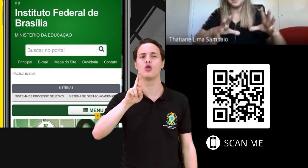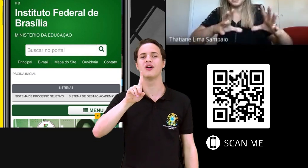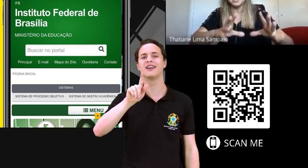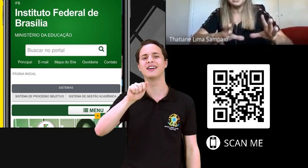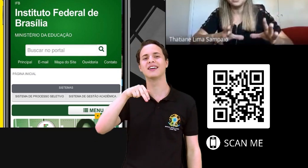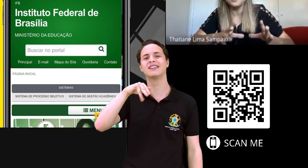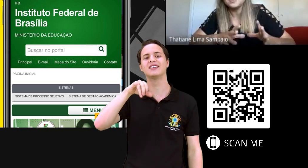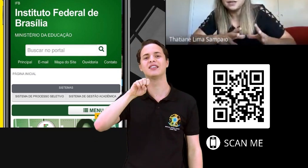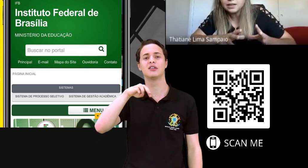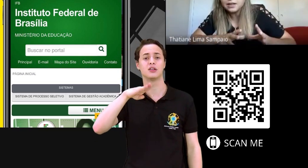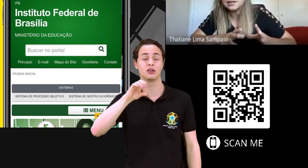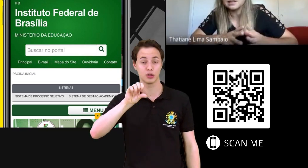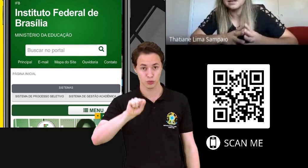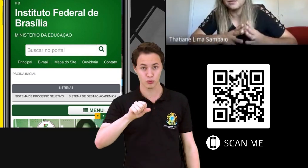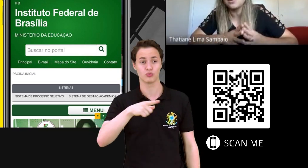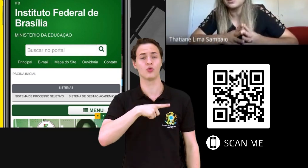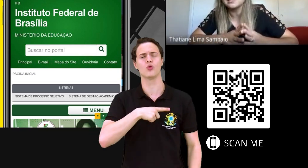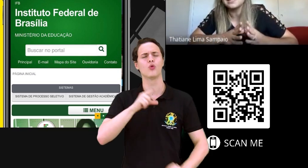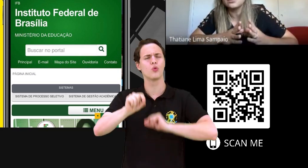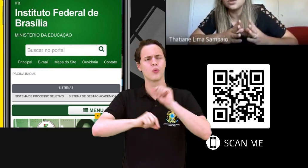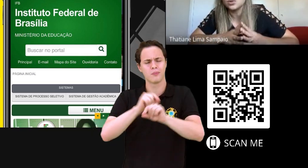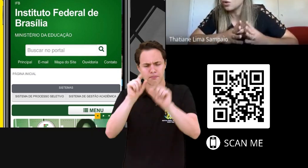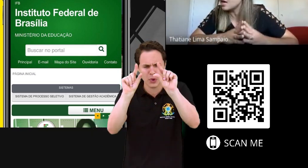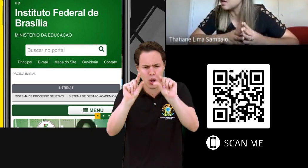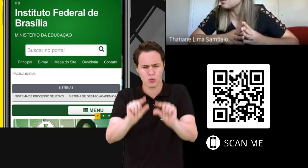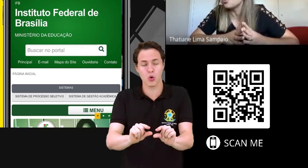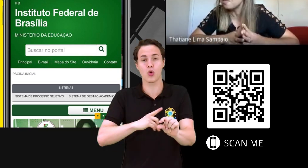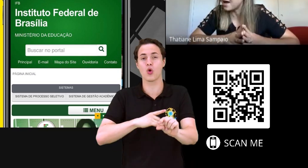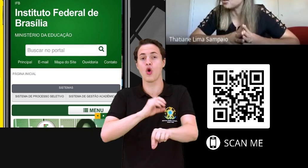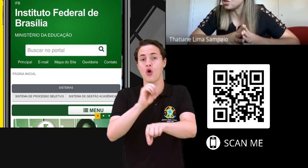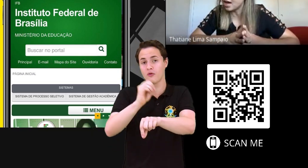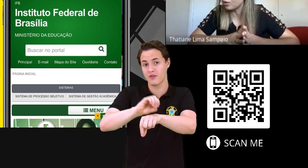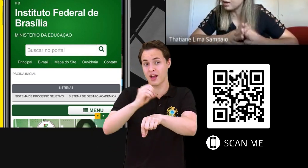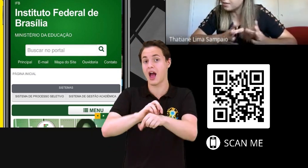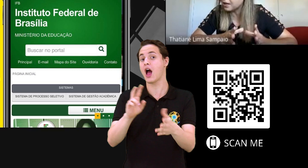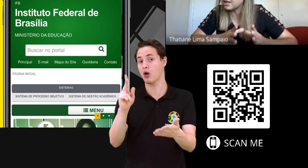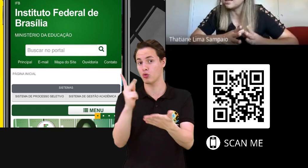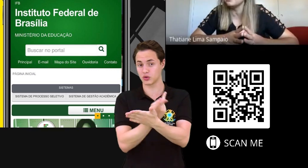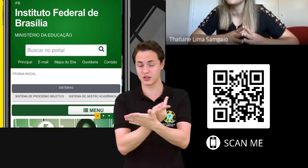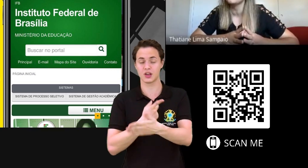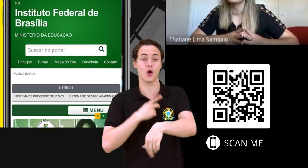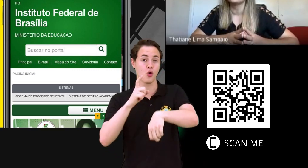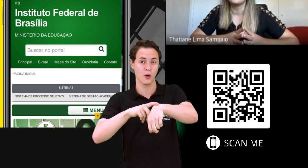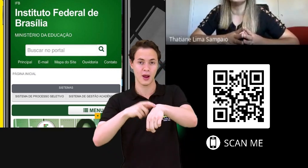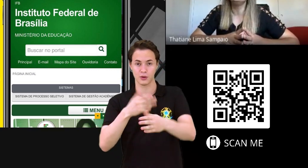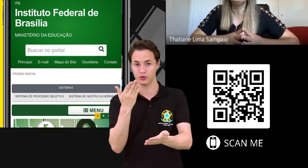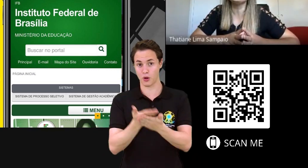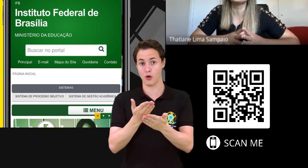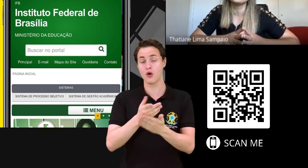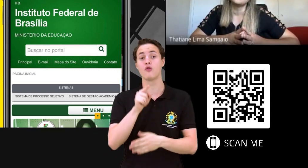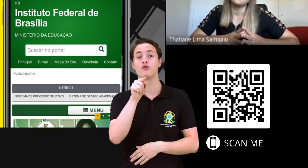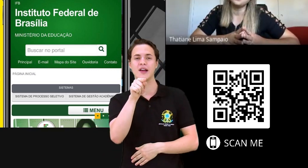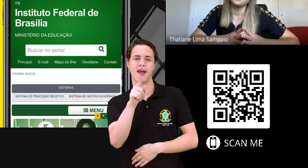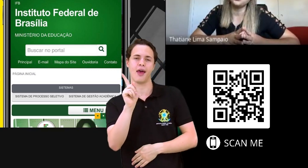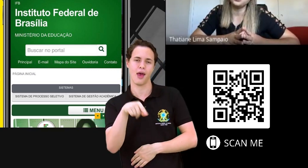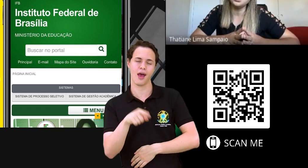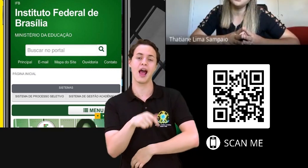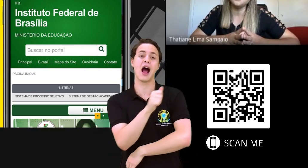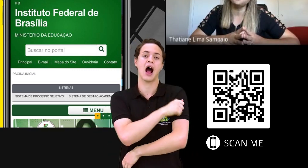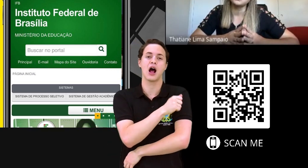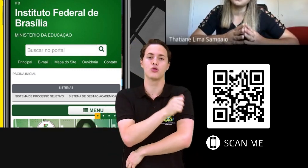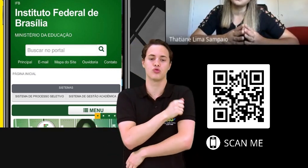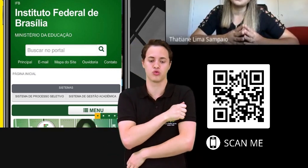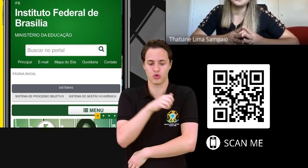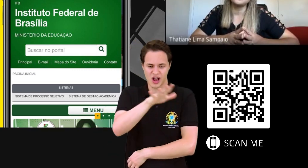essas pequenas oficinas que vão acontecer nos nossos horários normais de aula, para quem é alunos da